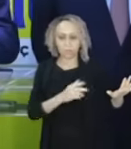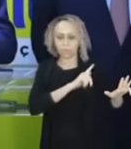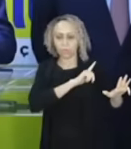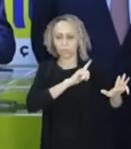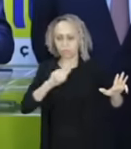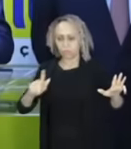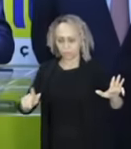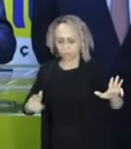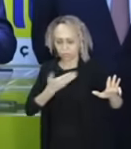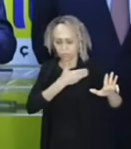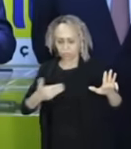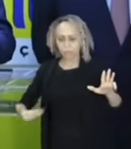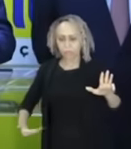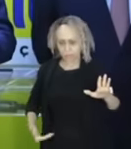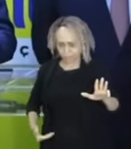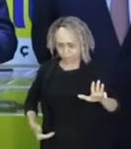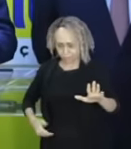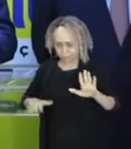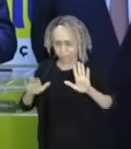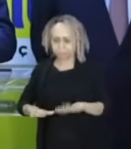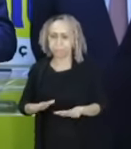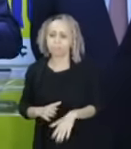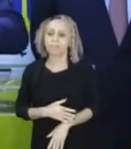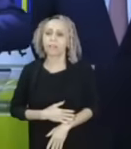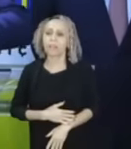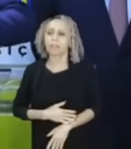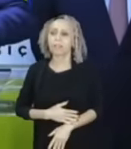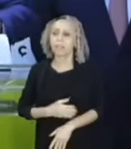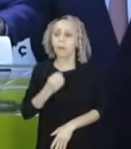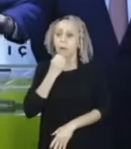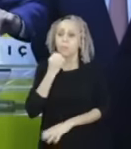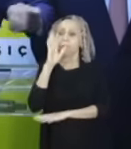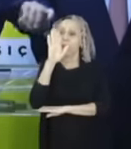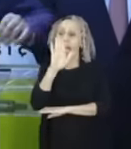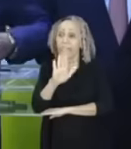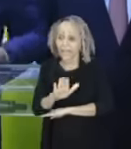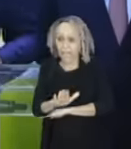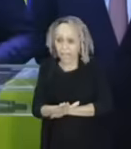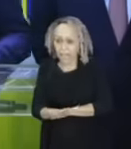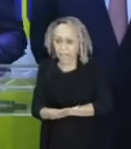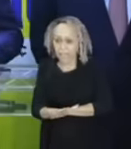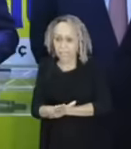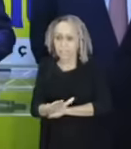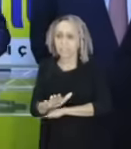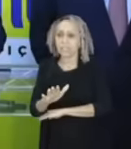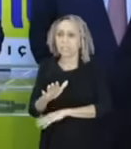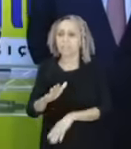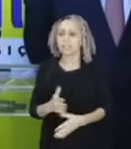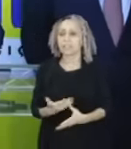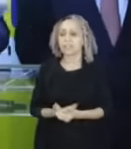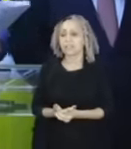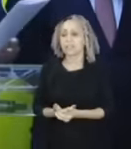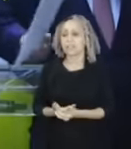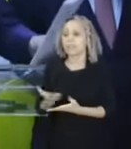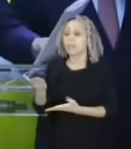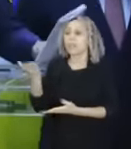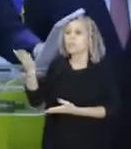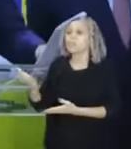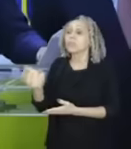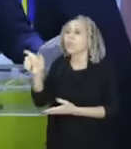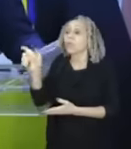Boa tarde gente é o vice-presidente vai responder algumas perguntas por favor fala seu nome e qual o seu